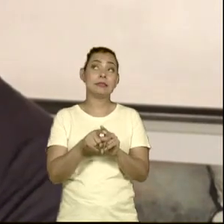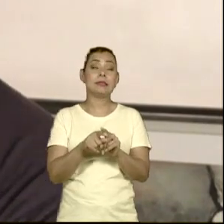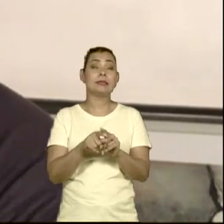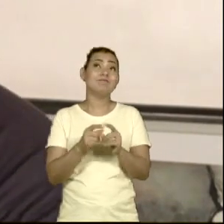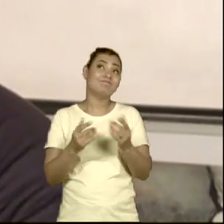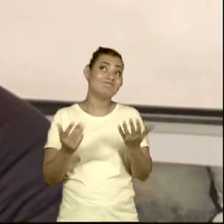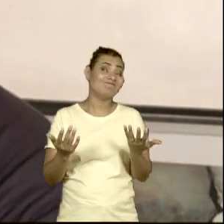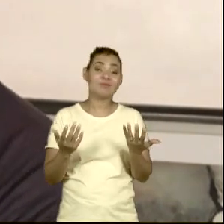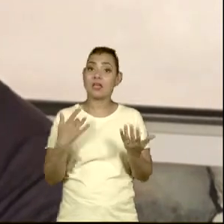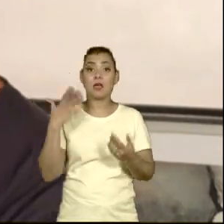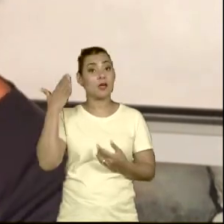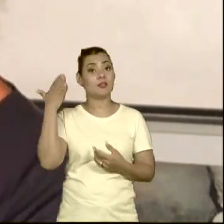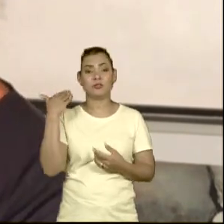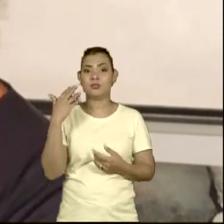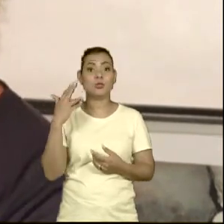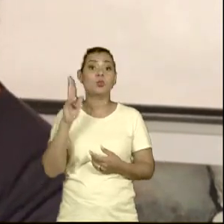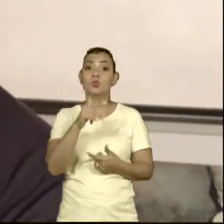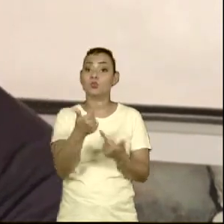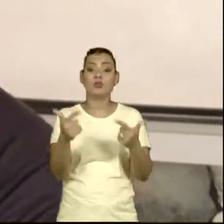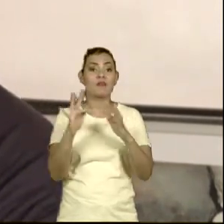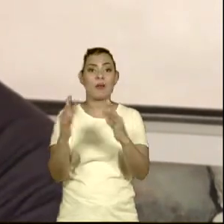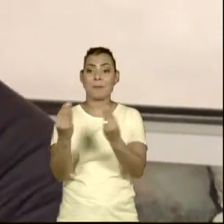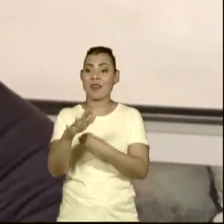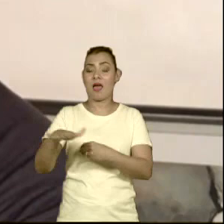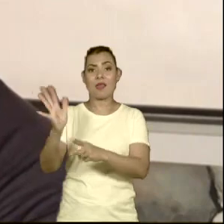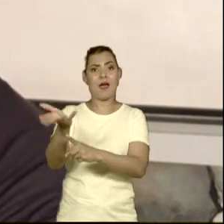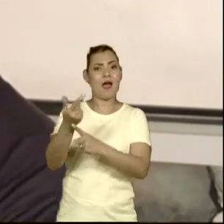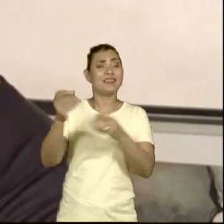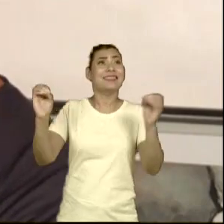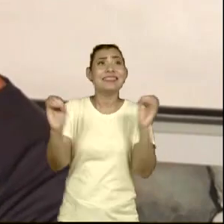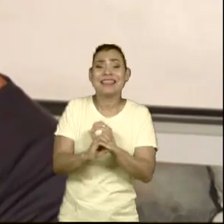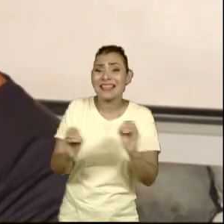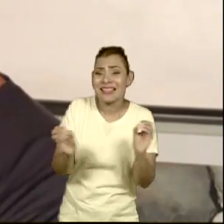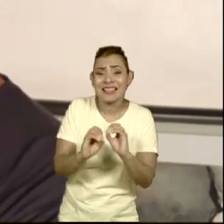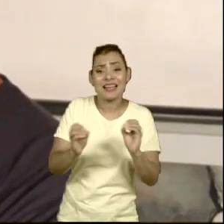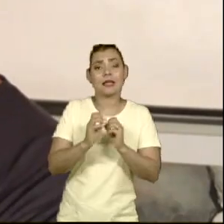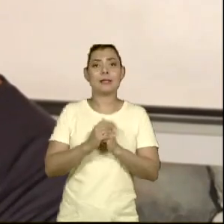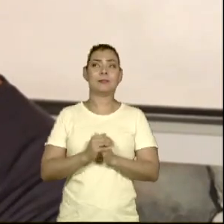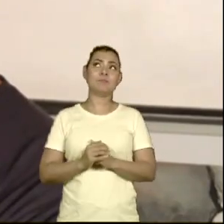embora não tinha ninguém na família ligado à arte, não tinha